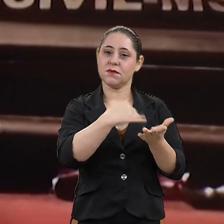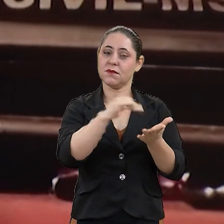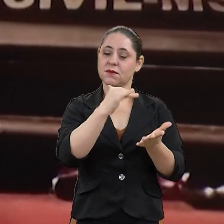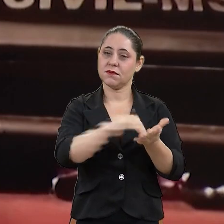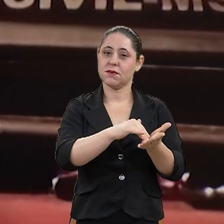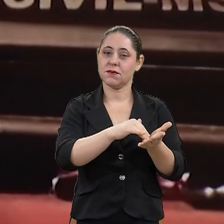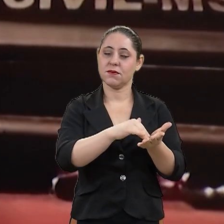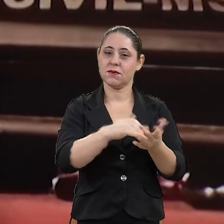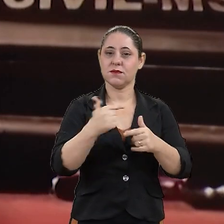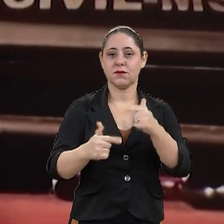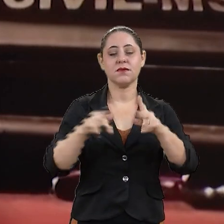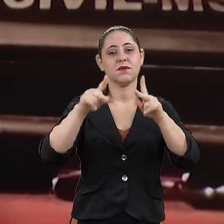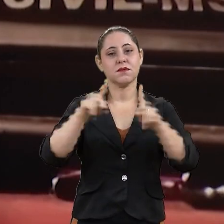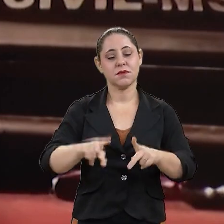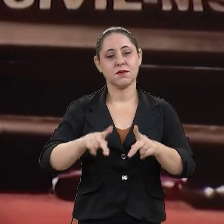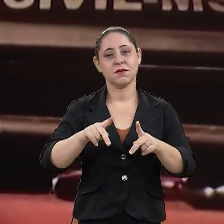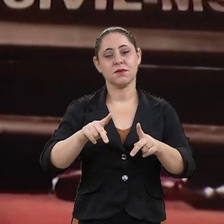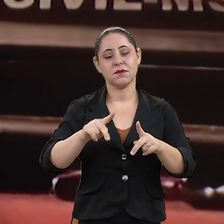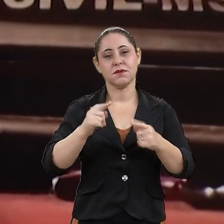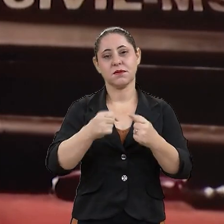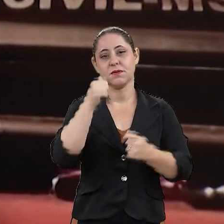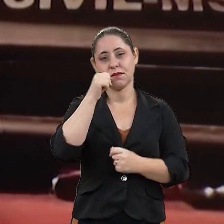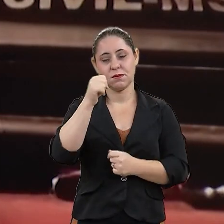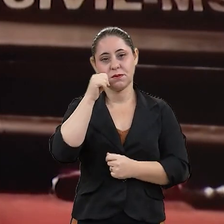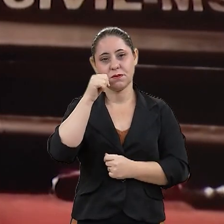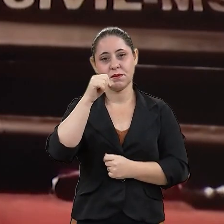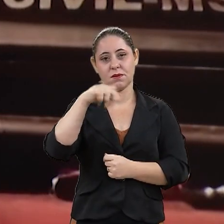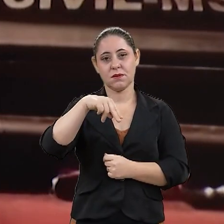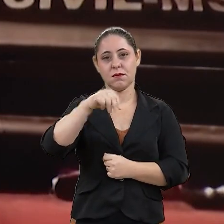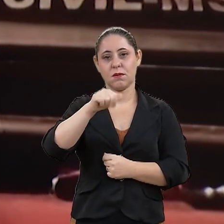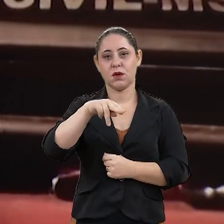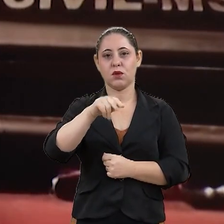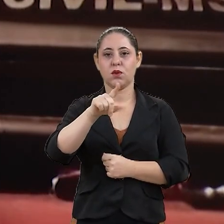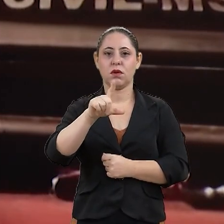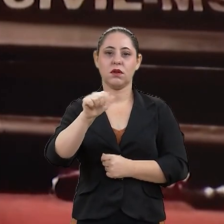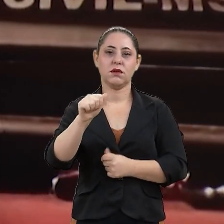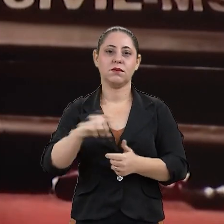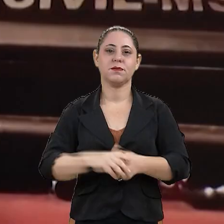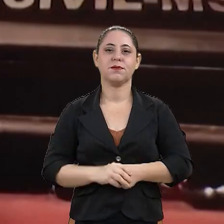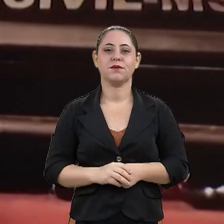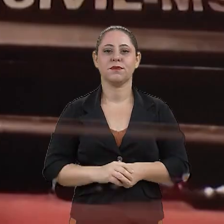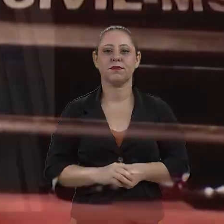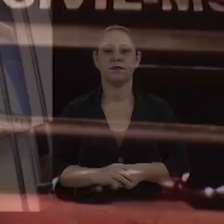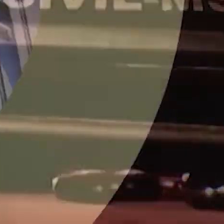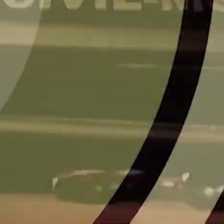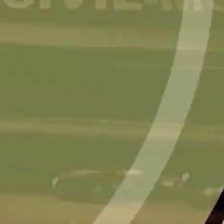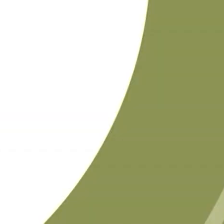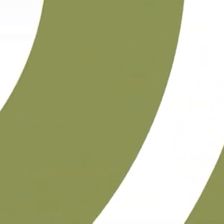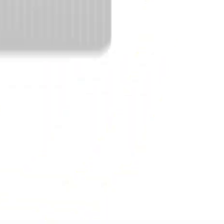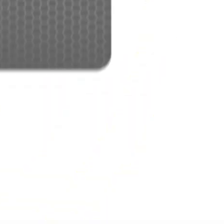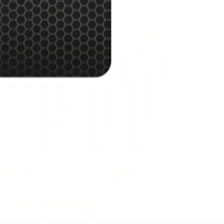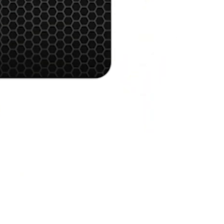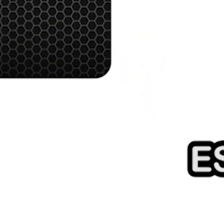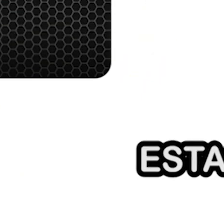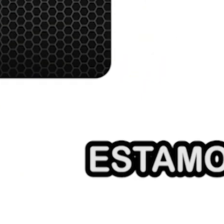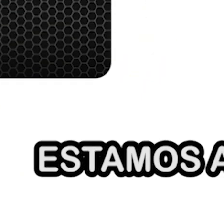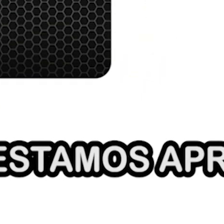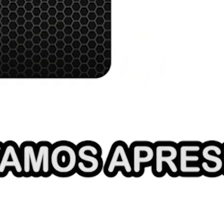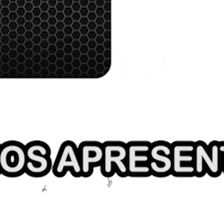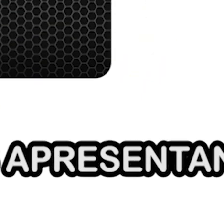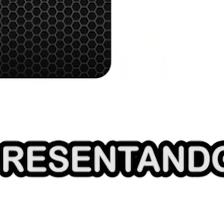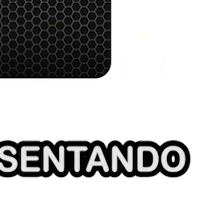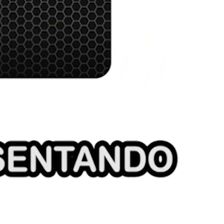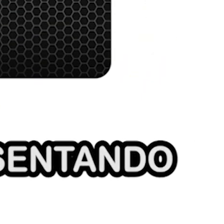Riedel e com a subsecretária de Políticas Públicas para Mulheres, Manuela Nicodemos.